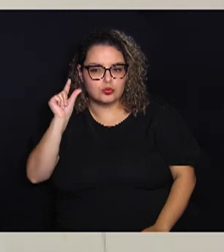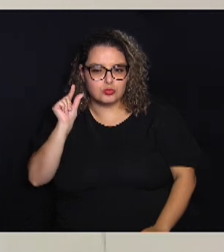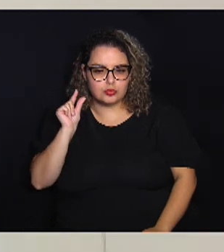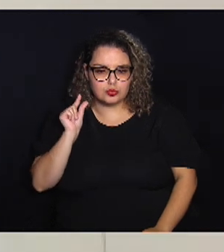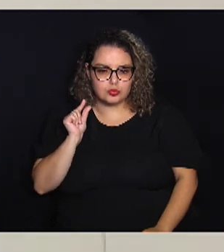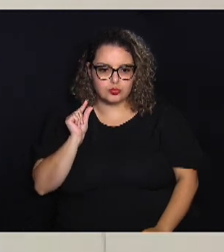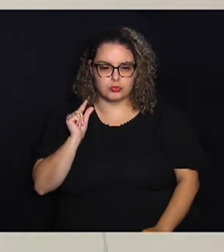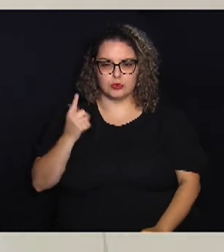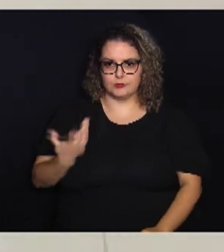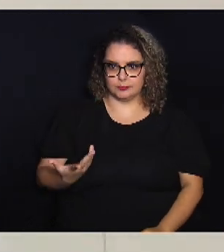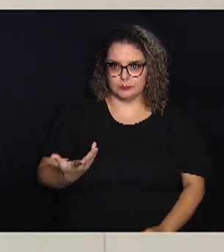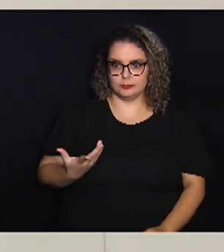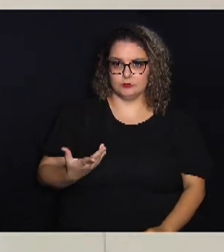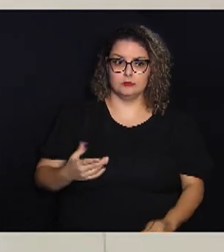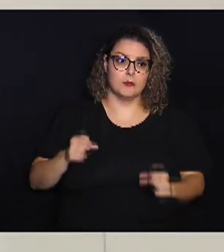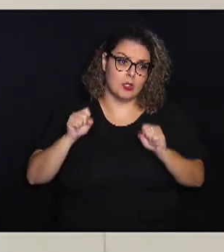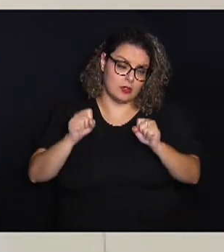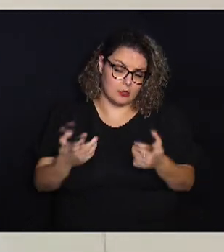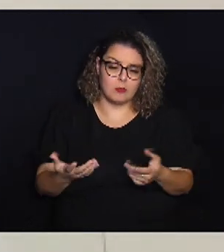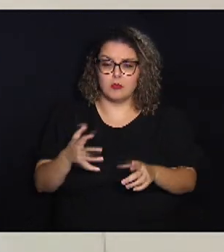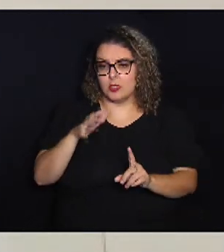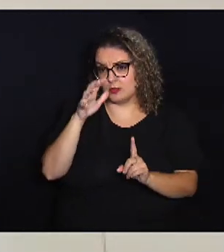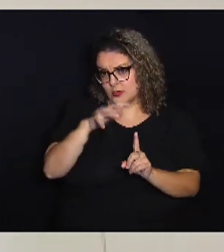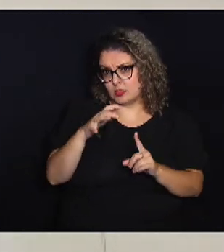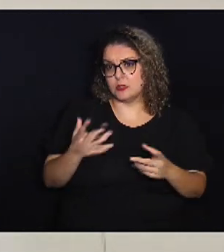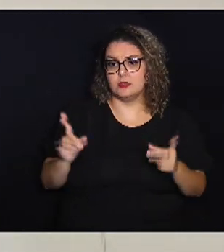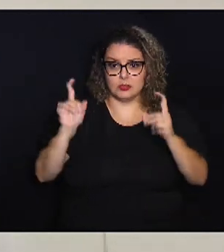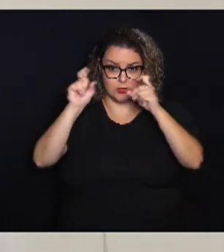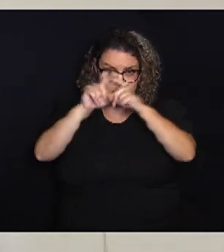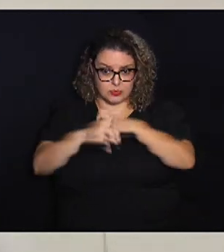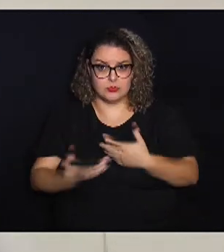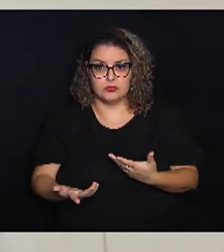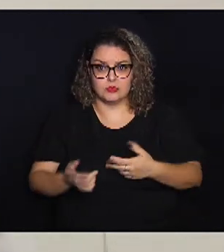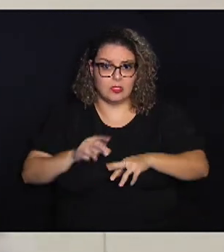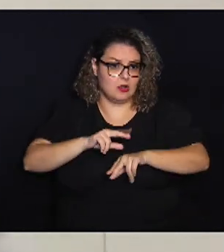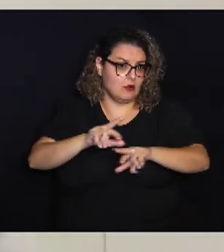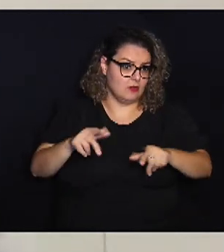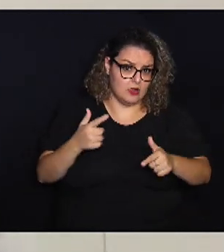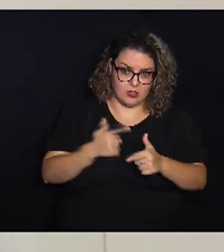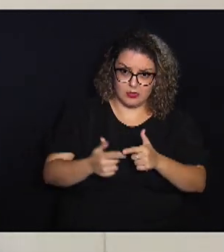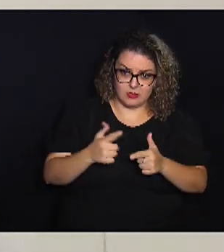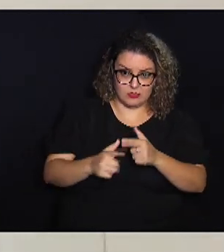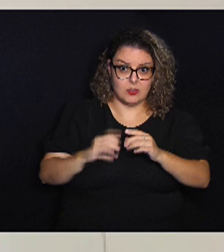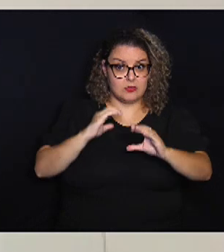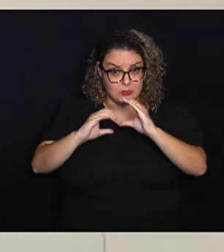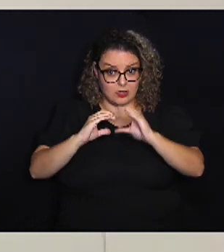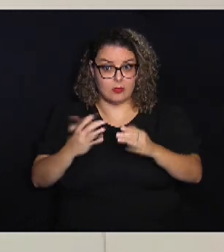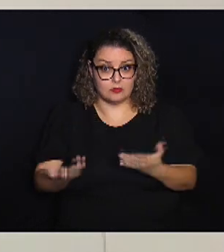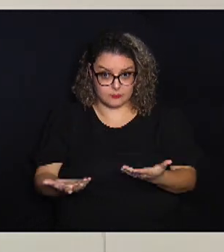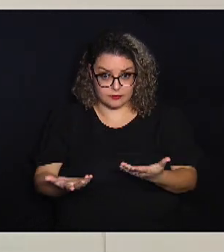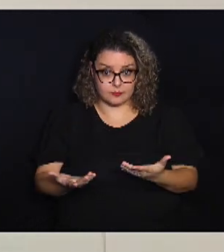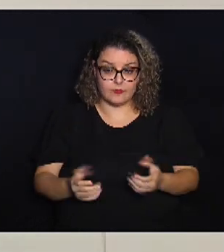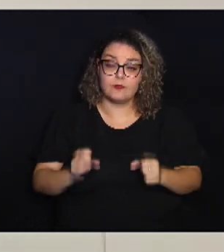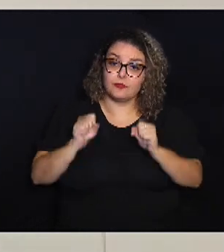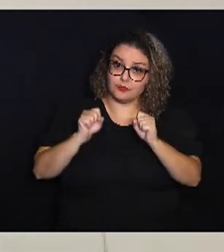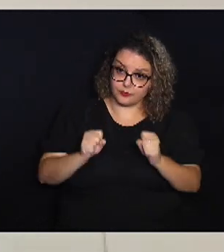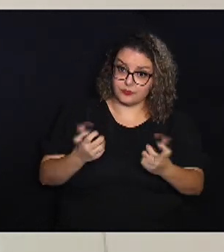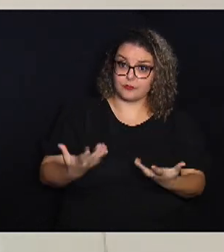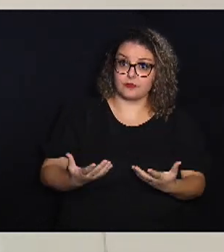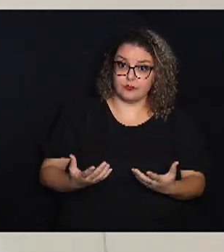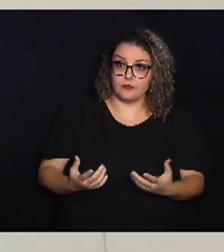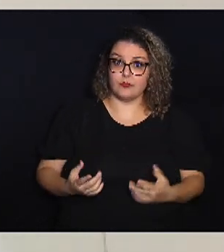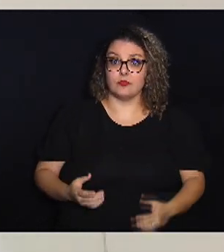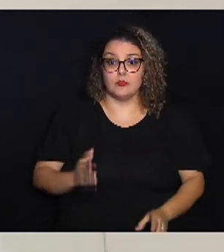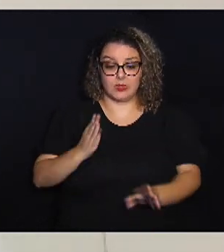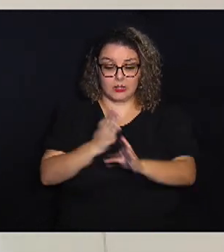Então, ela pode afetar e dificultar vários problemas na comunicação. E ela pode ser identificada por